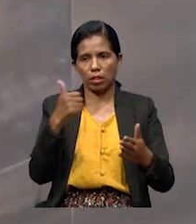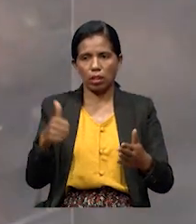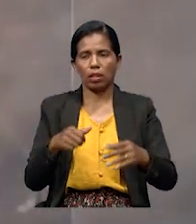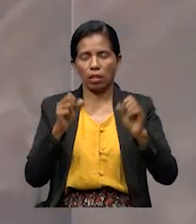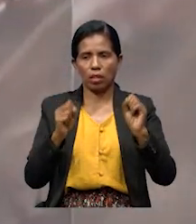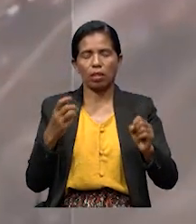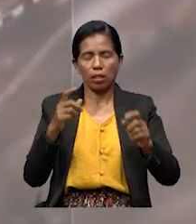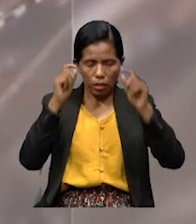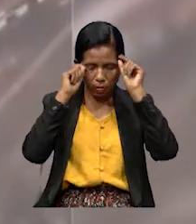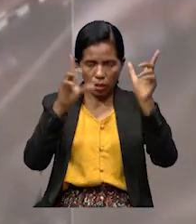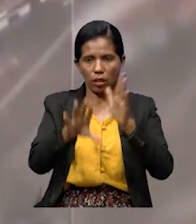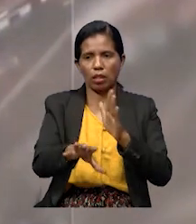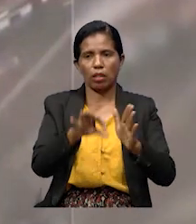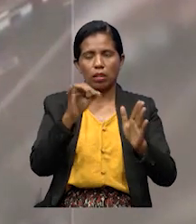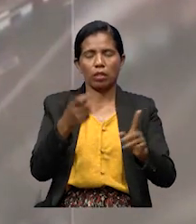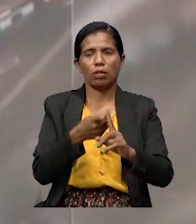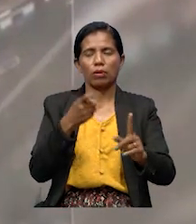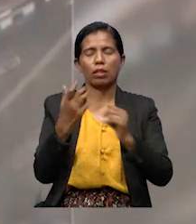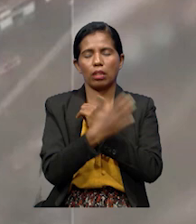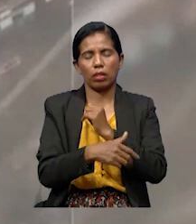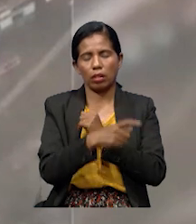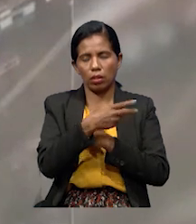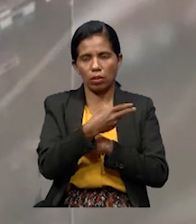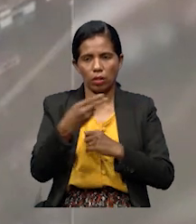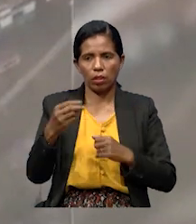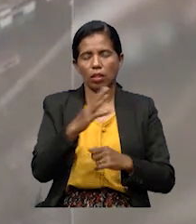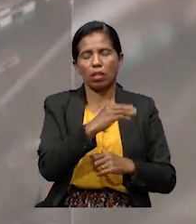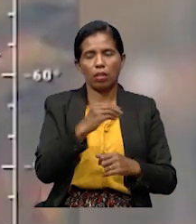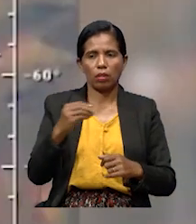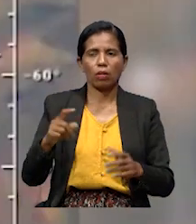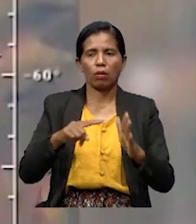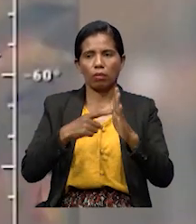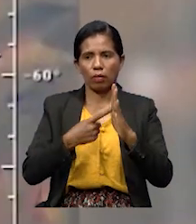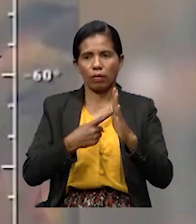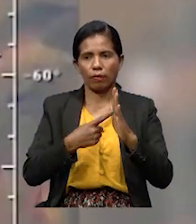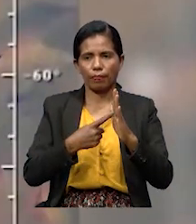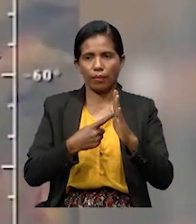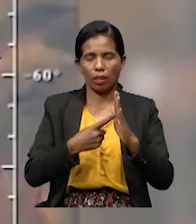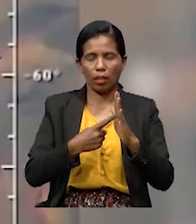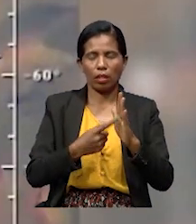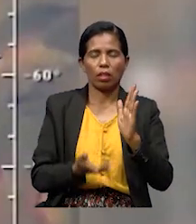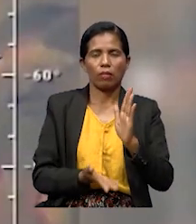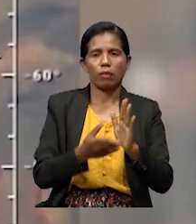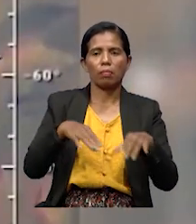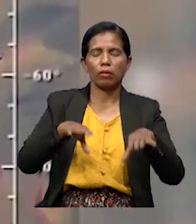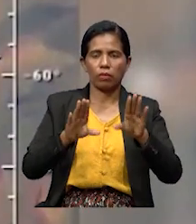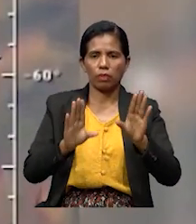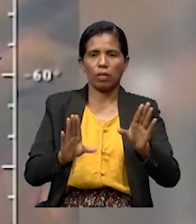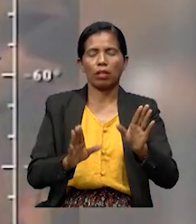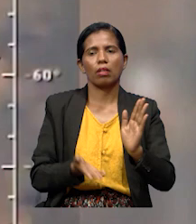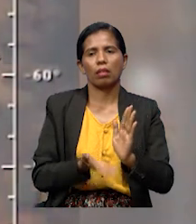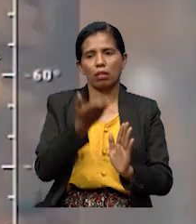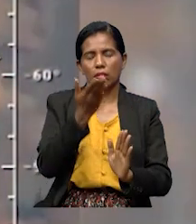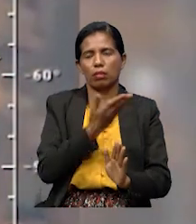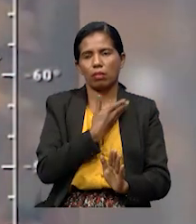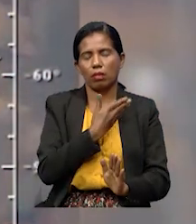babang, Timor-Leste já tem russi importação russi rai liu russi Indonésia, né? Hahu, ninia falling, hahu sai ona. Incluímos Laos